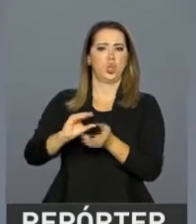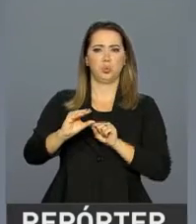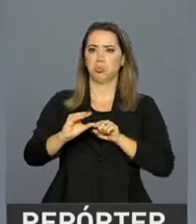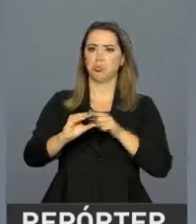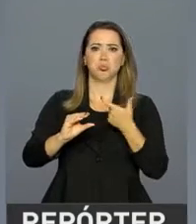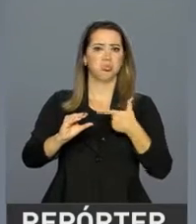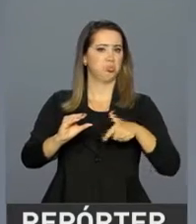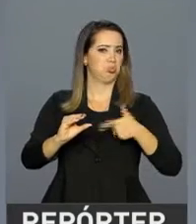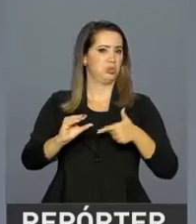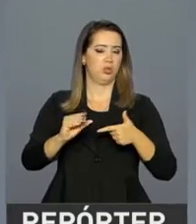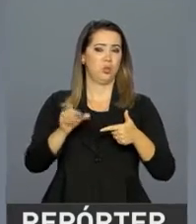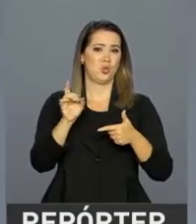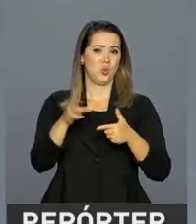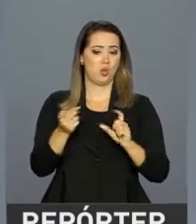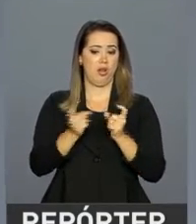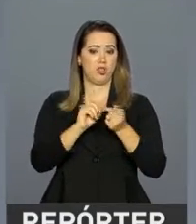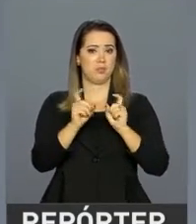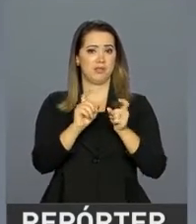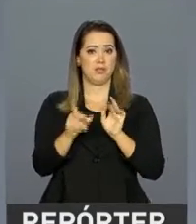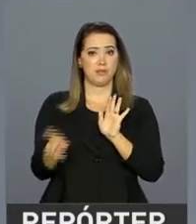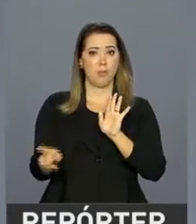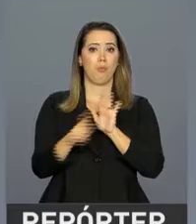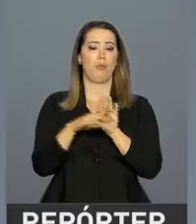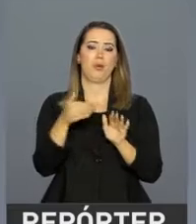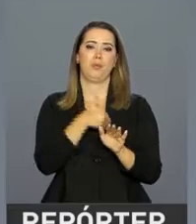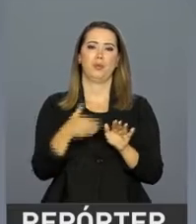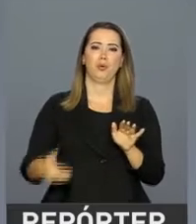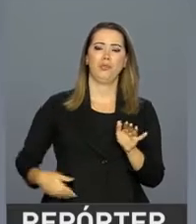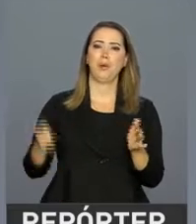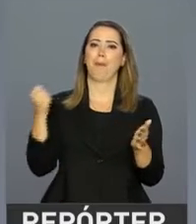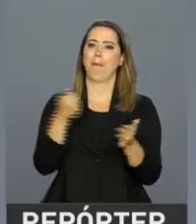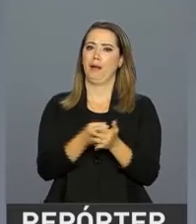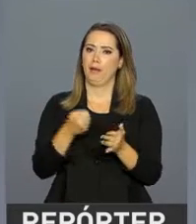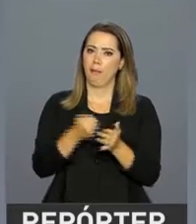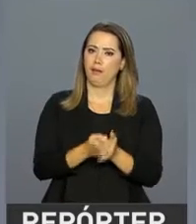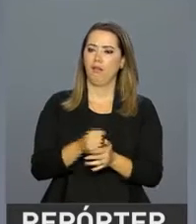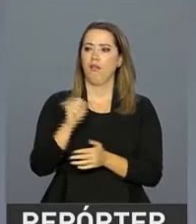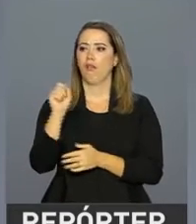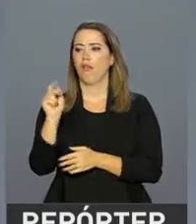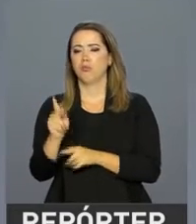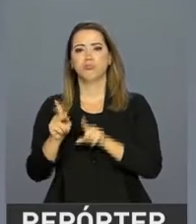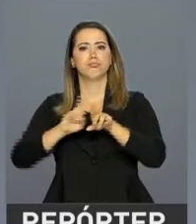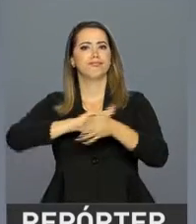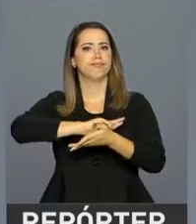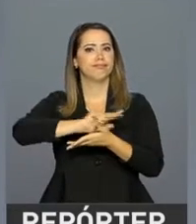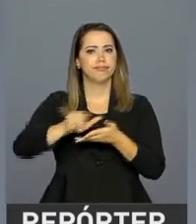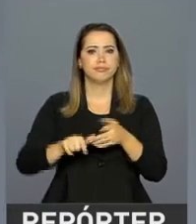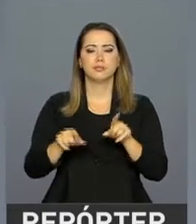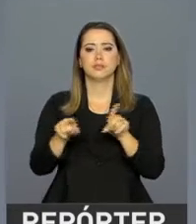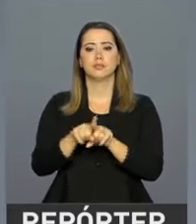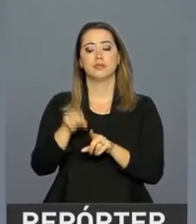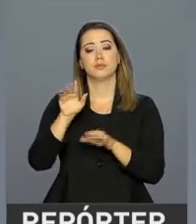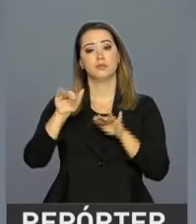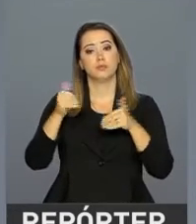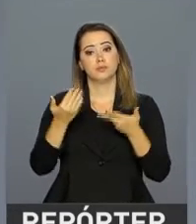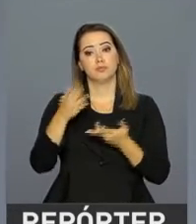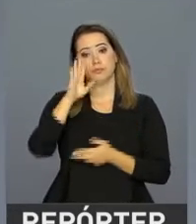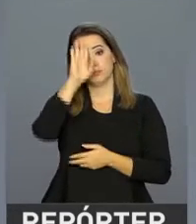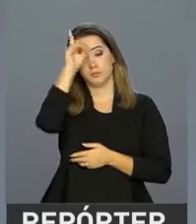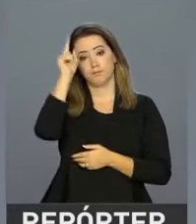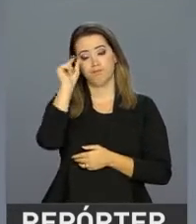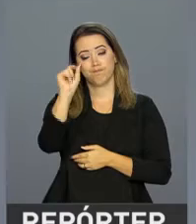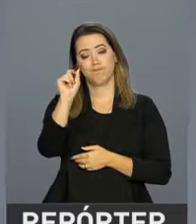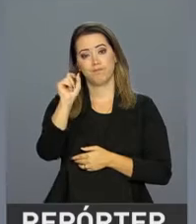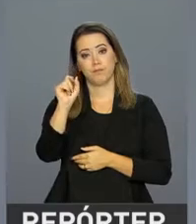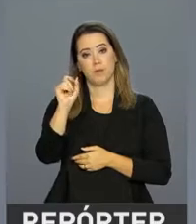gerado pelo aumento das despesas de custeio de pagamento de benefícios principalmente então ele